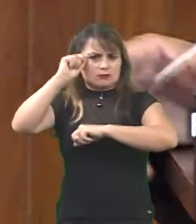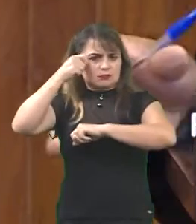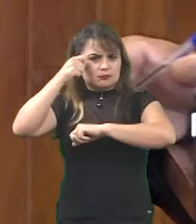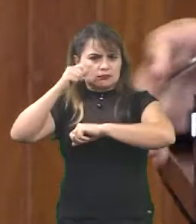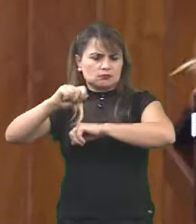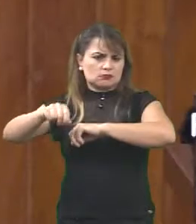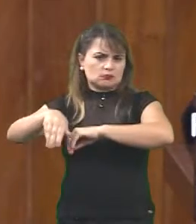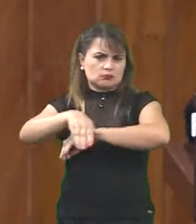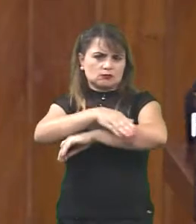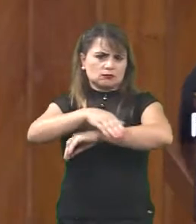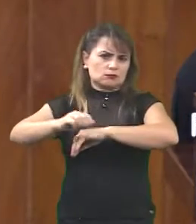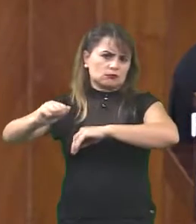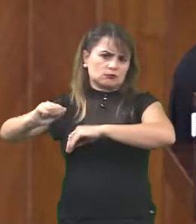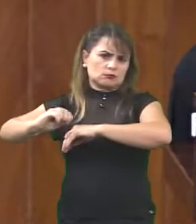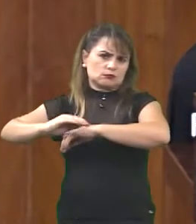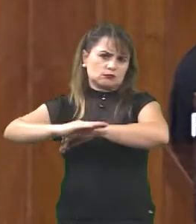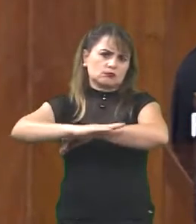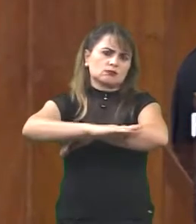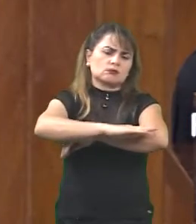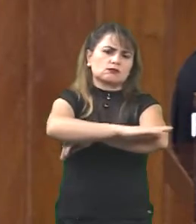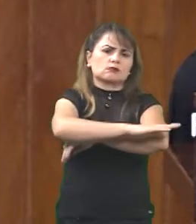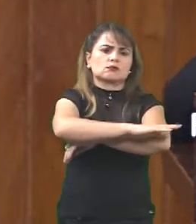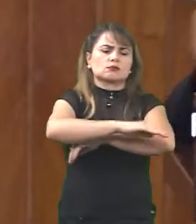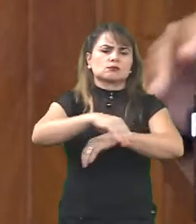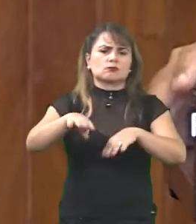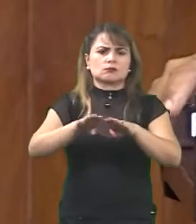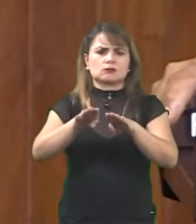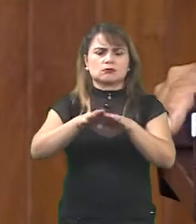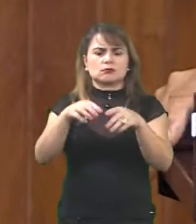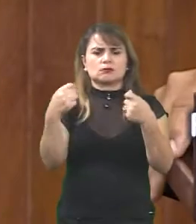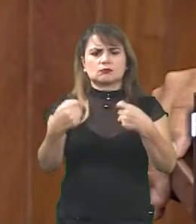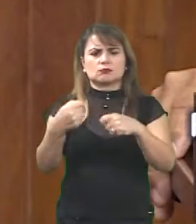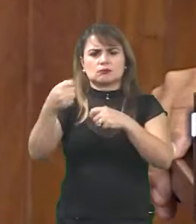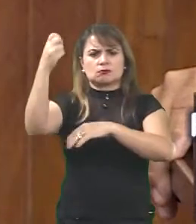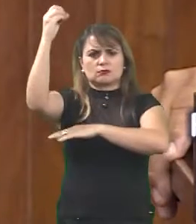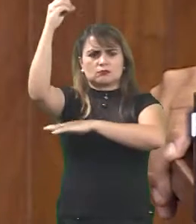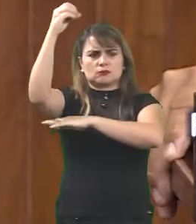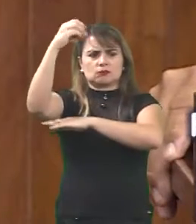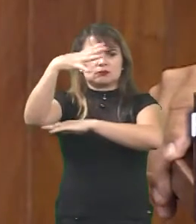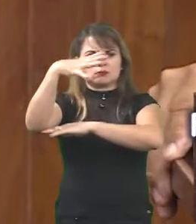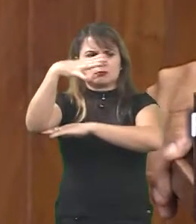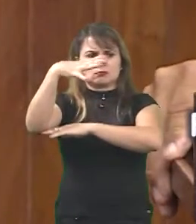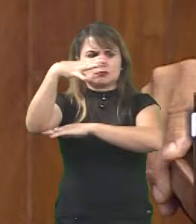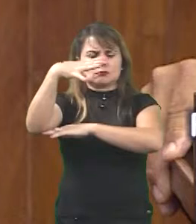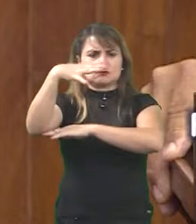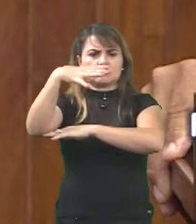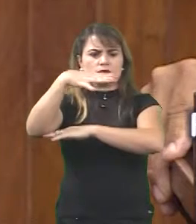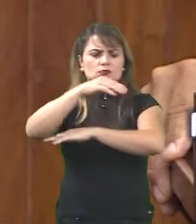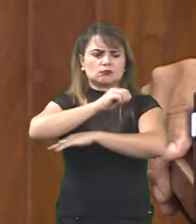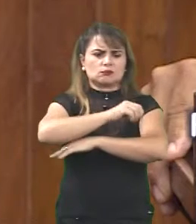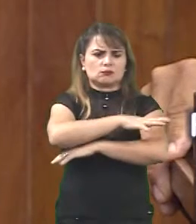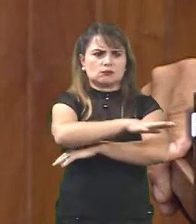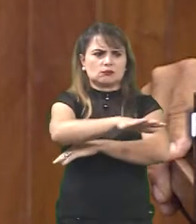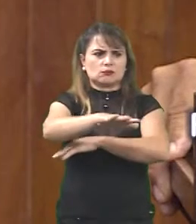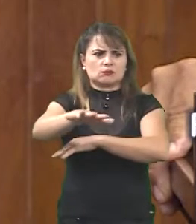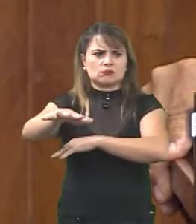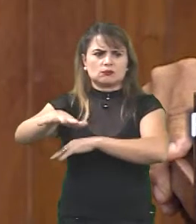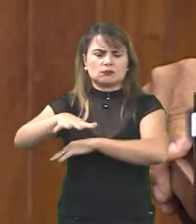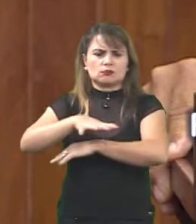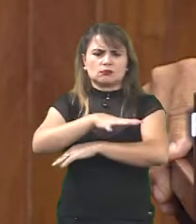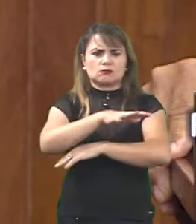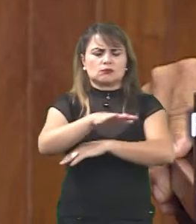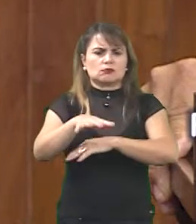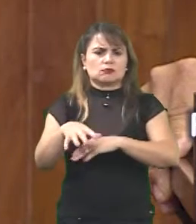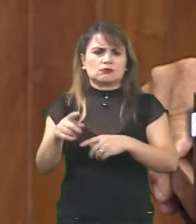galeria, porque ali eu acho que não tem também, mas espero que nessa administração venha dar uma atenção ali para